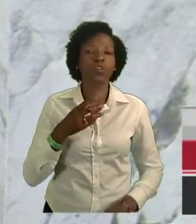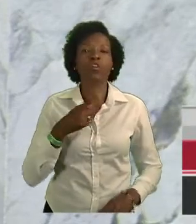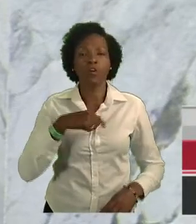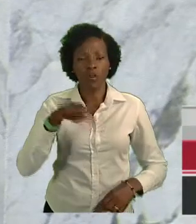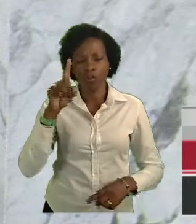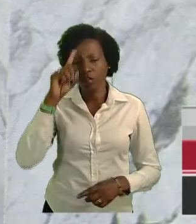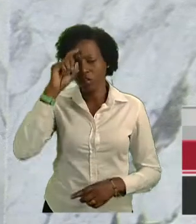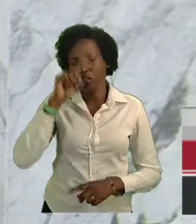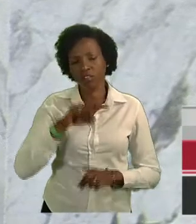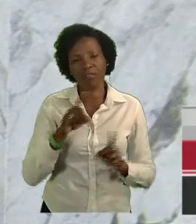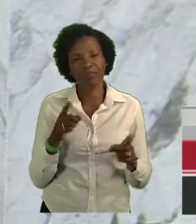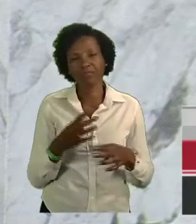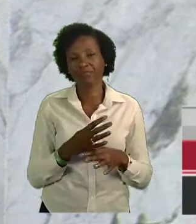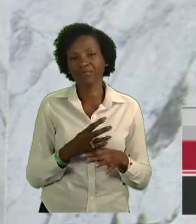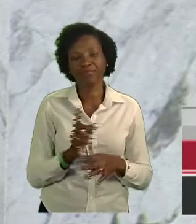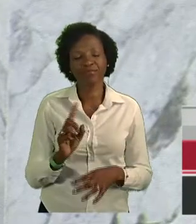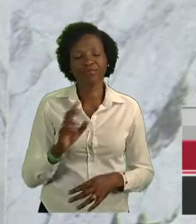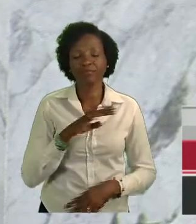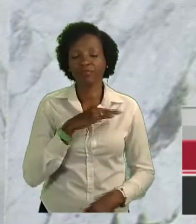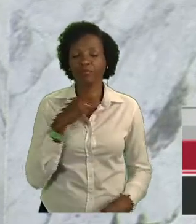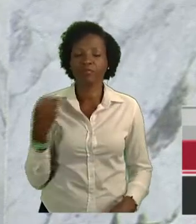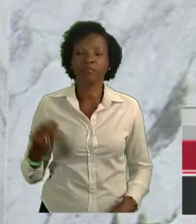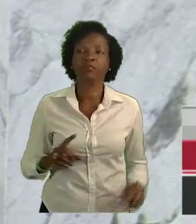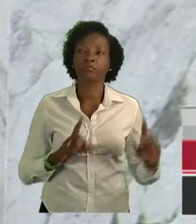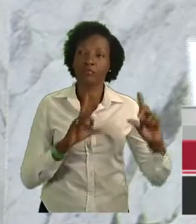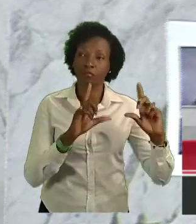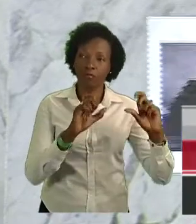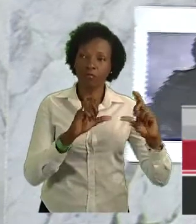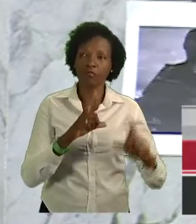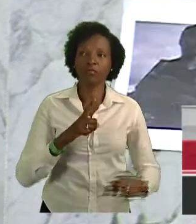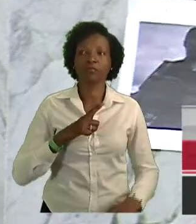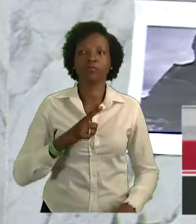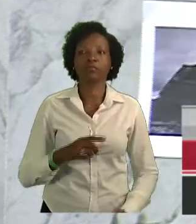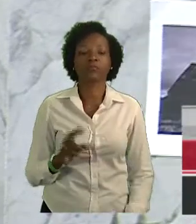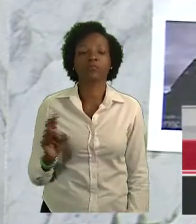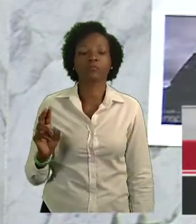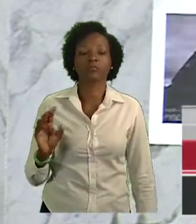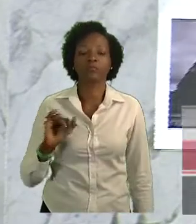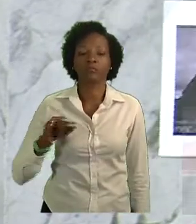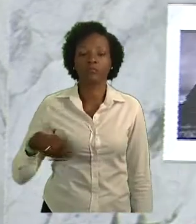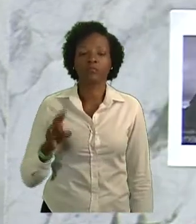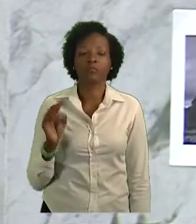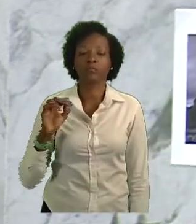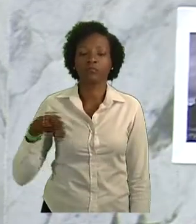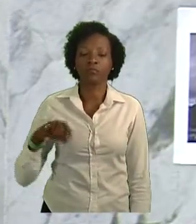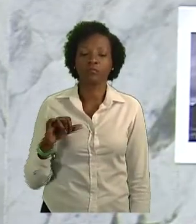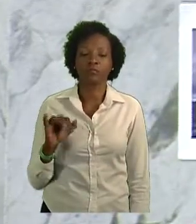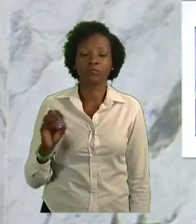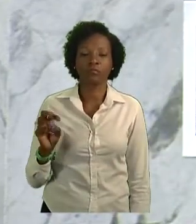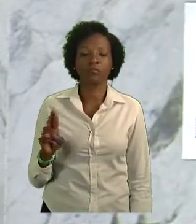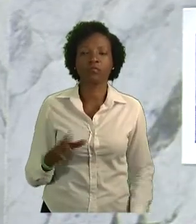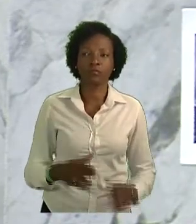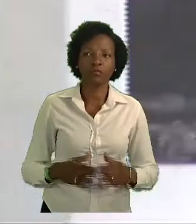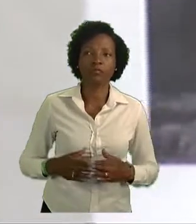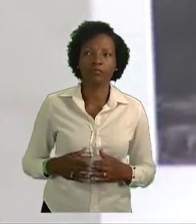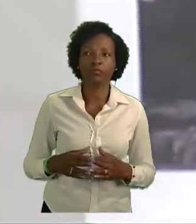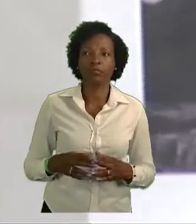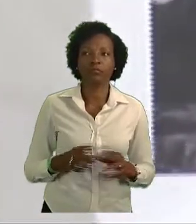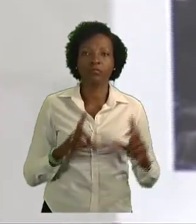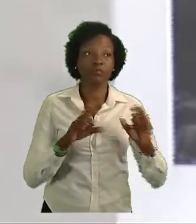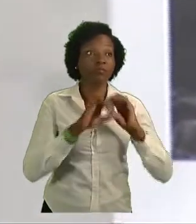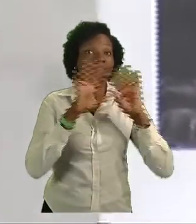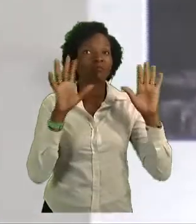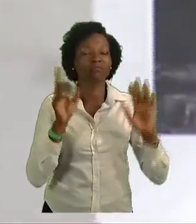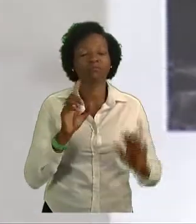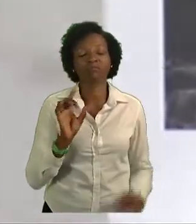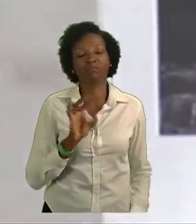e faleceu nós temos uma foto aqui do policial eder júnior por favor essa foto não está muito nítida mas foi a única foto que eu